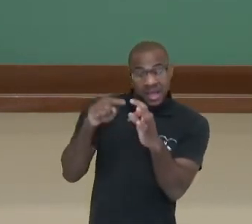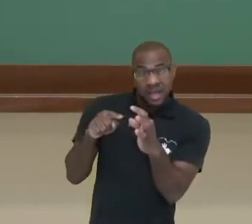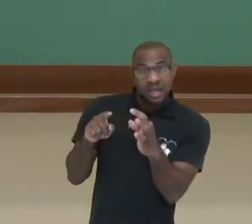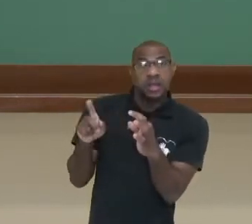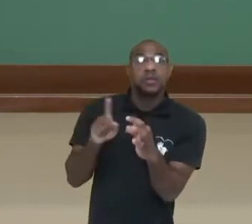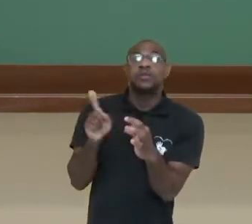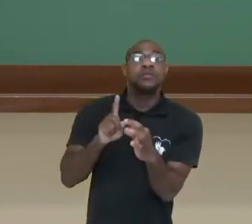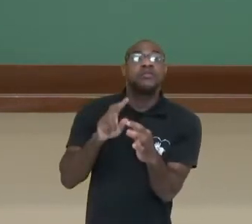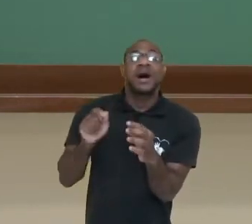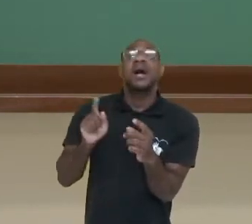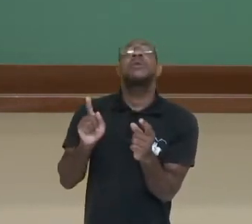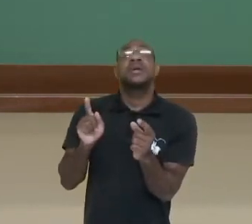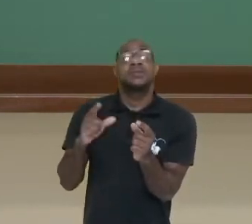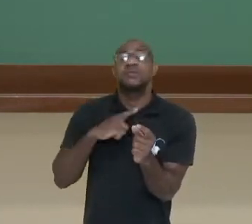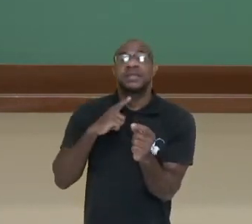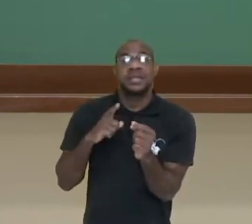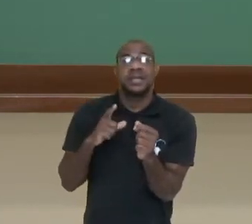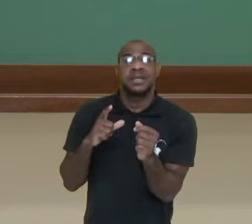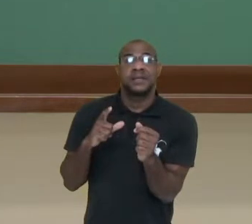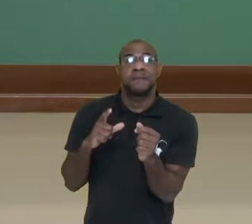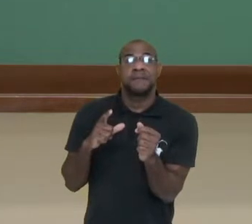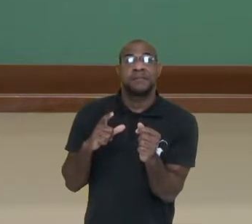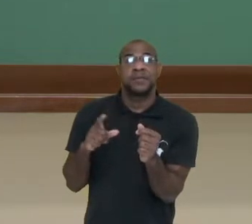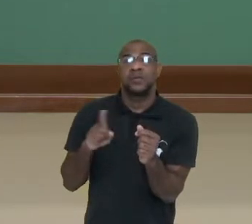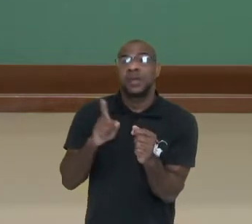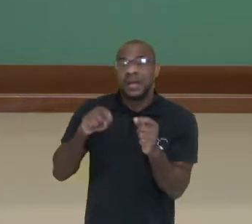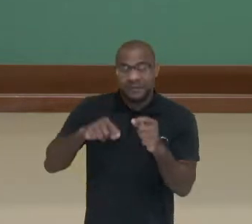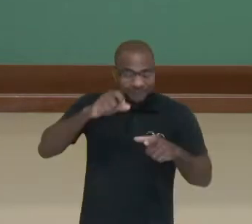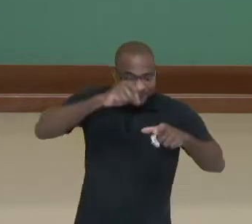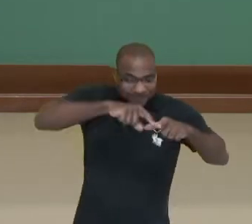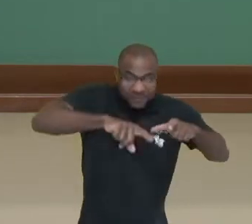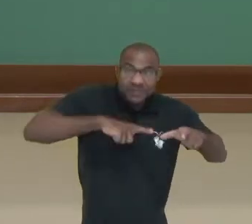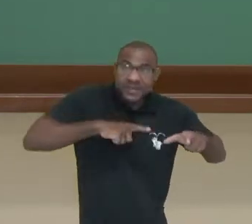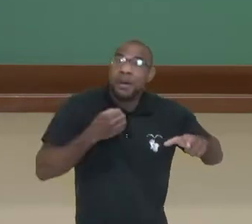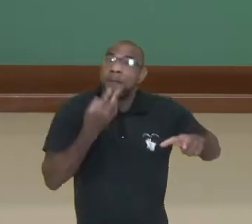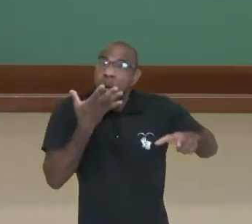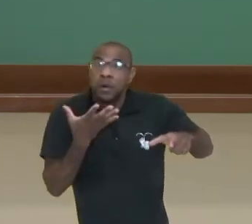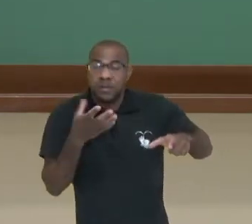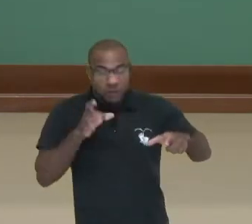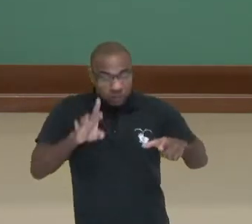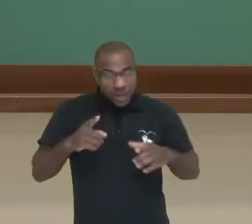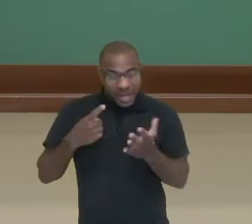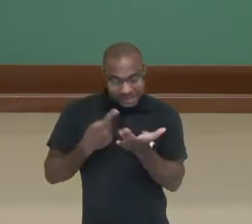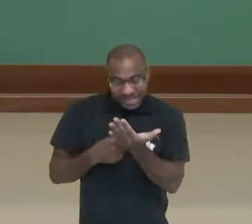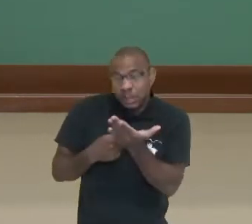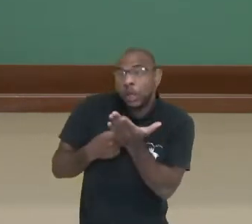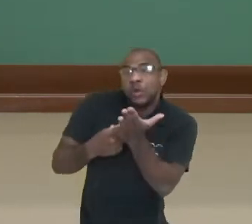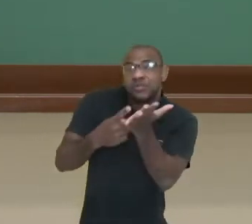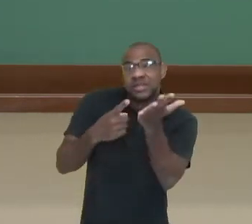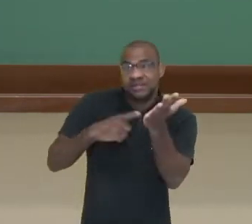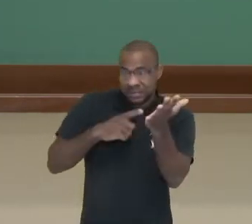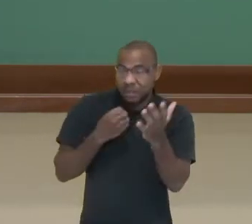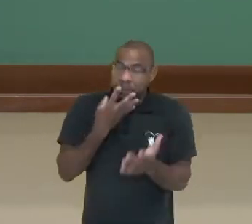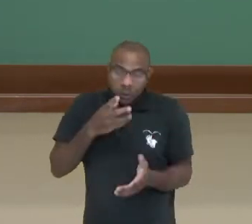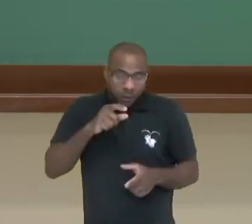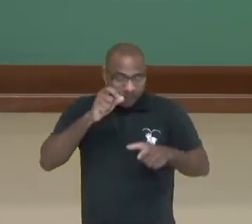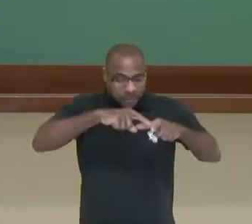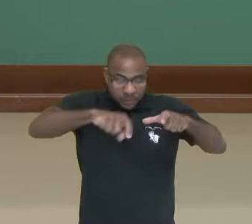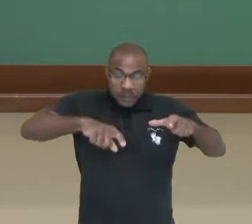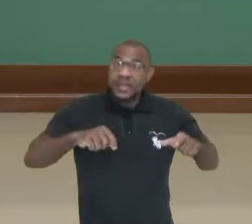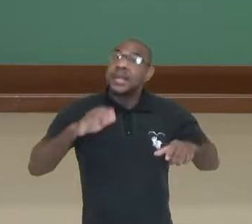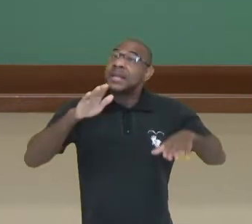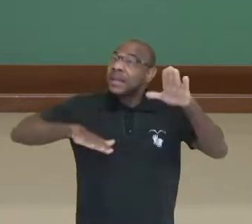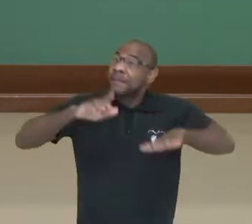vai garantir que você tenha uma boa produtividade, lembra? Tem a questão do solo, tem a questão do